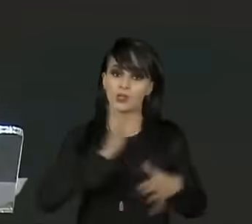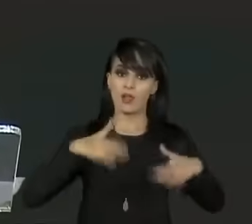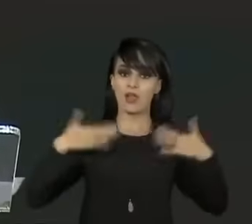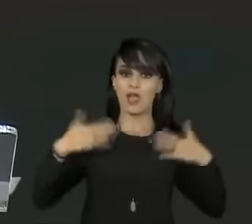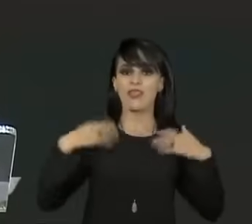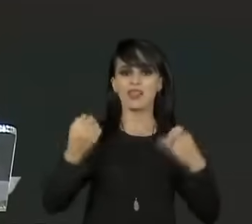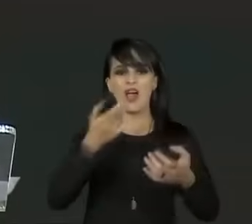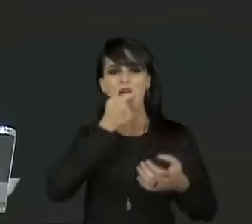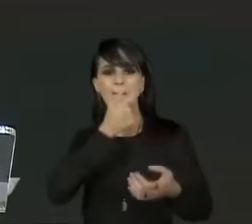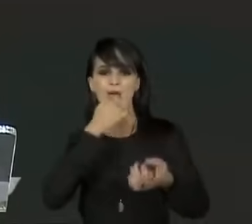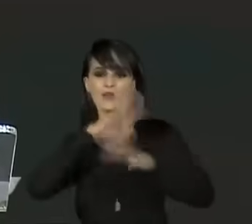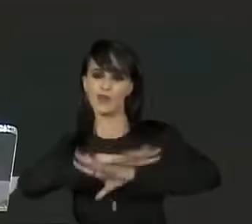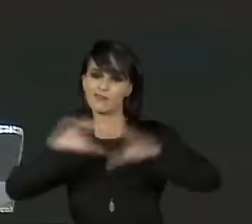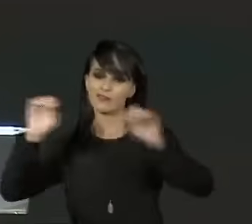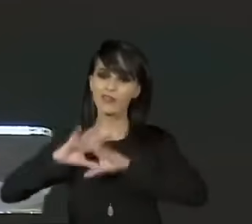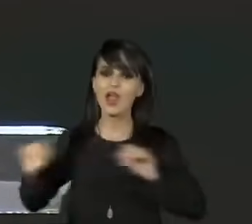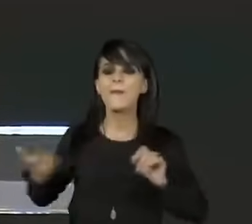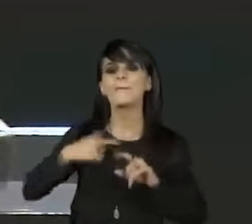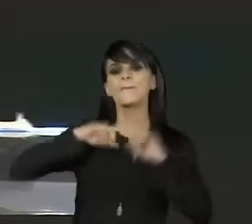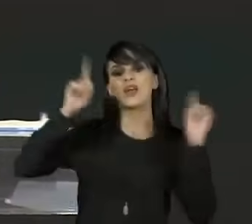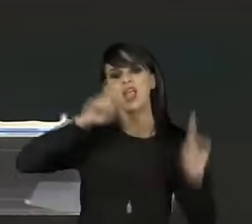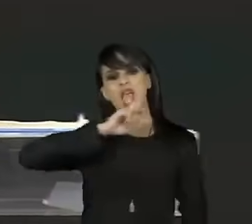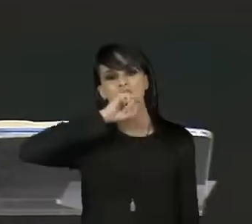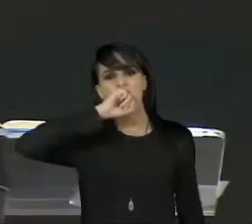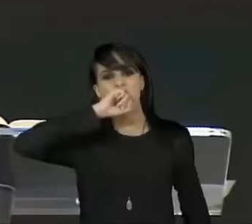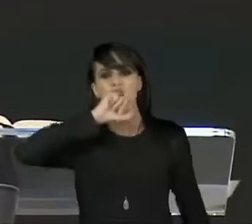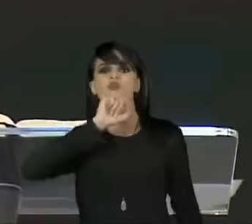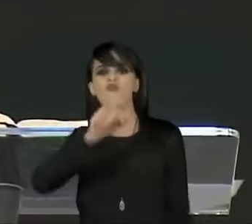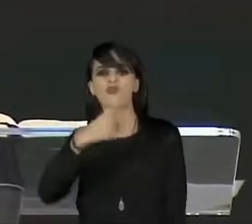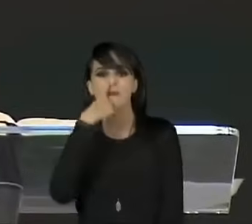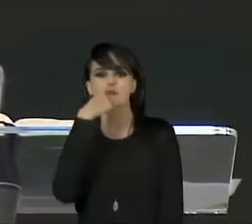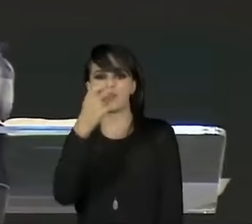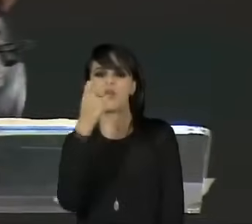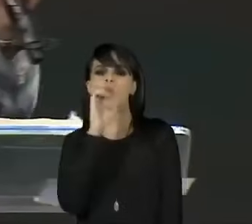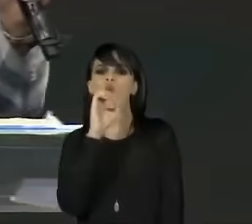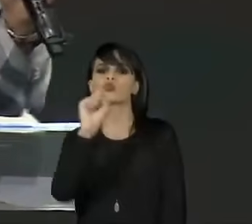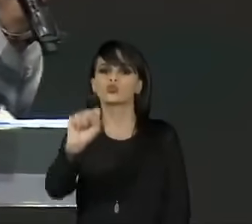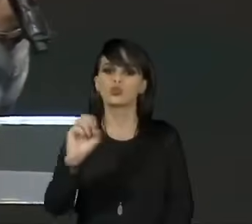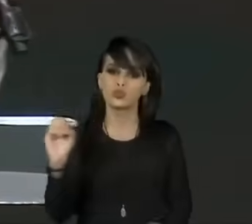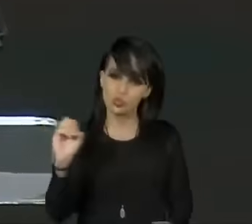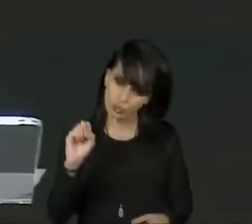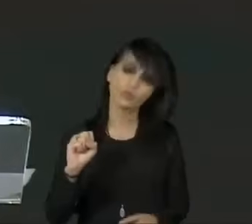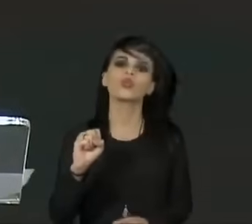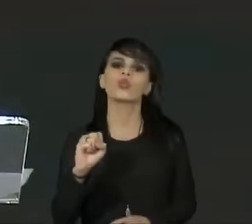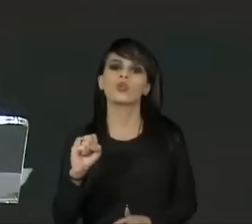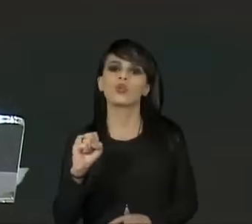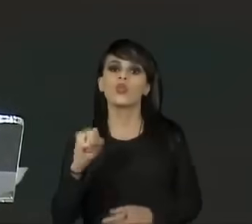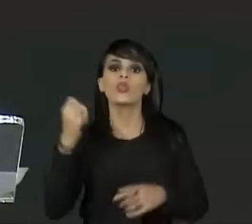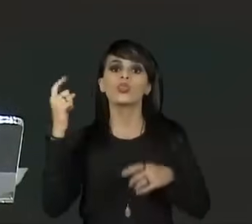remédio mas a inveja é a podridão dos Ossos doenças